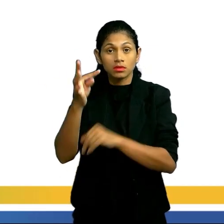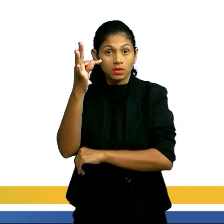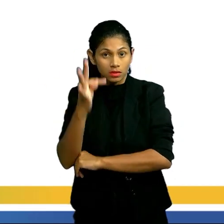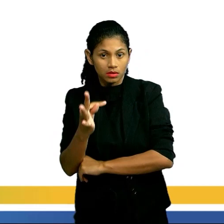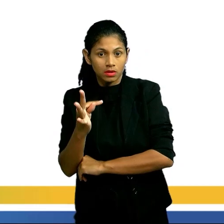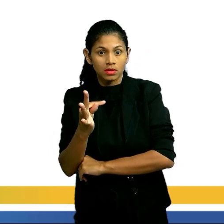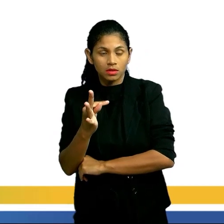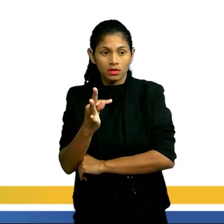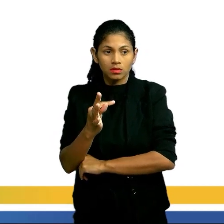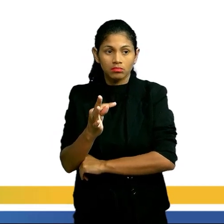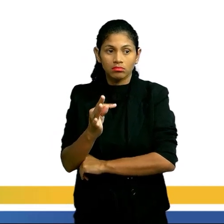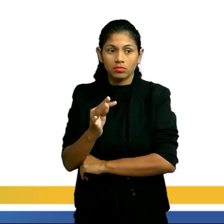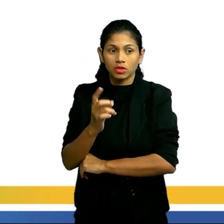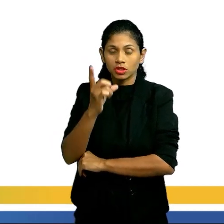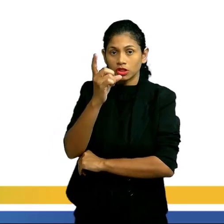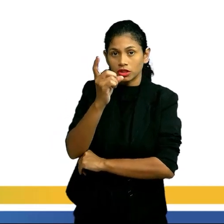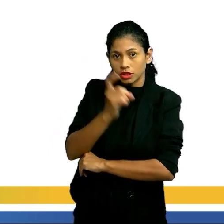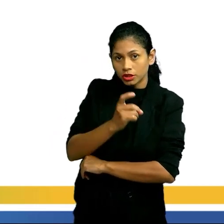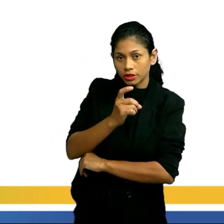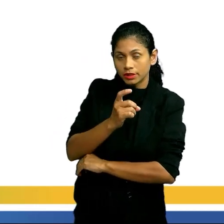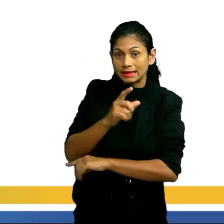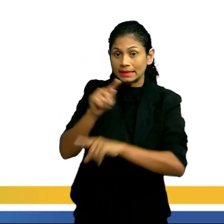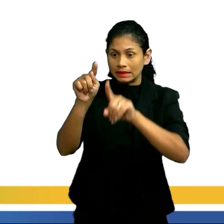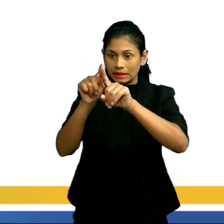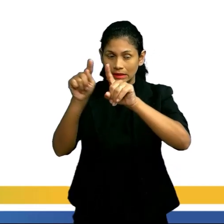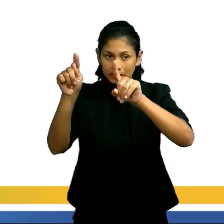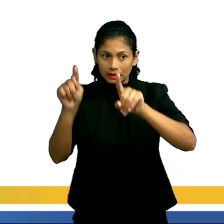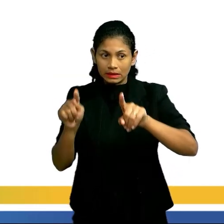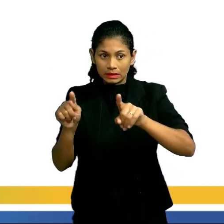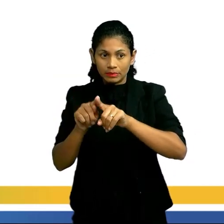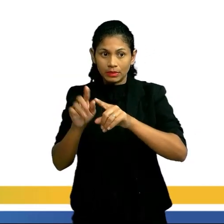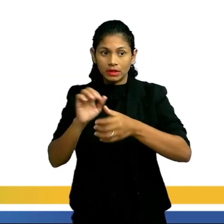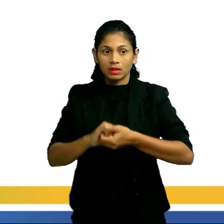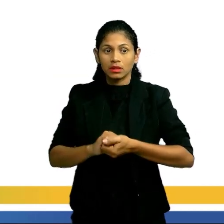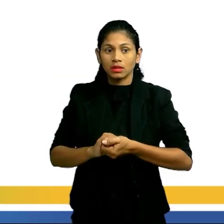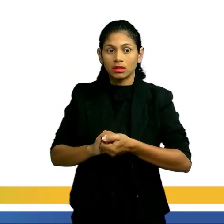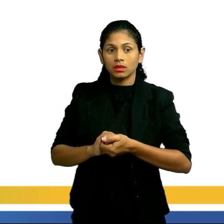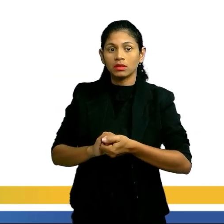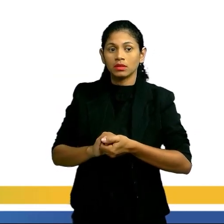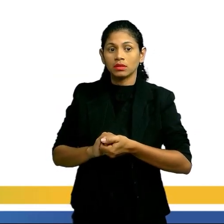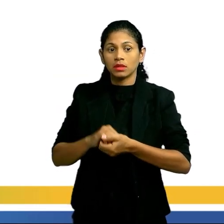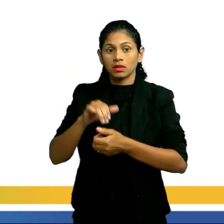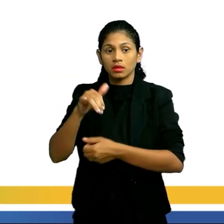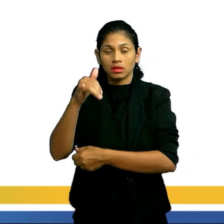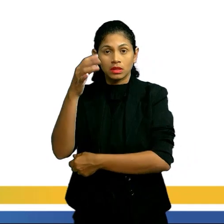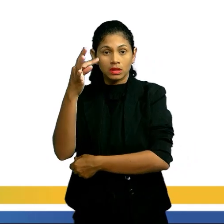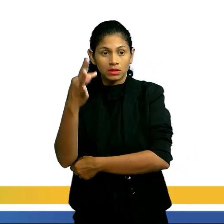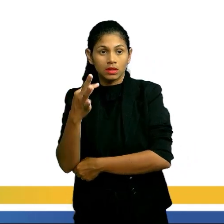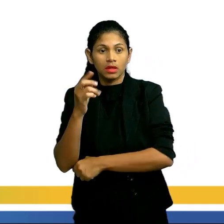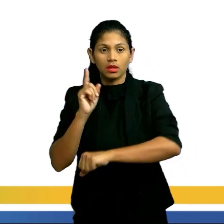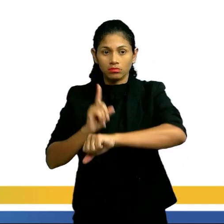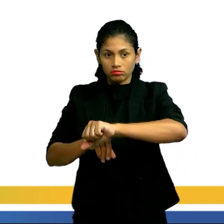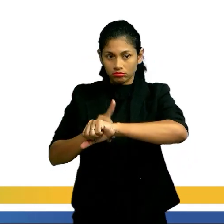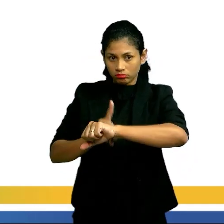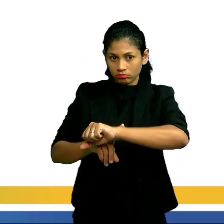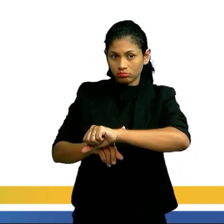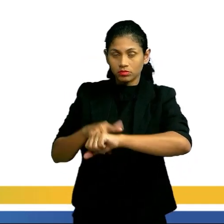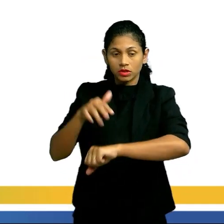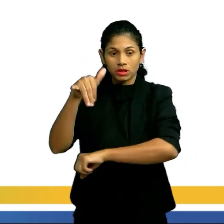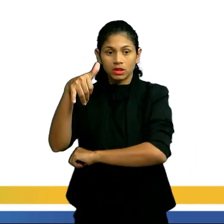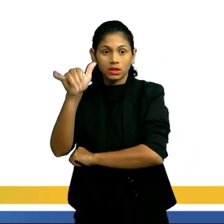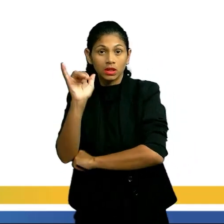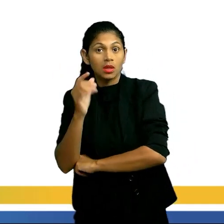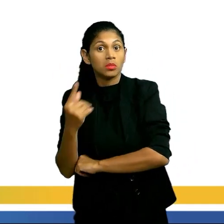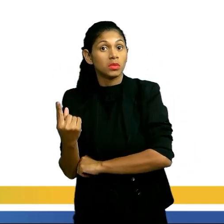t, e y é o faturamento em milhar também em relação ao tempo t. Observe como eu falei, todos eles são em relação ao